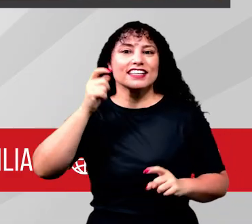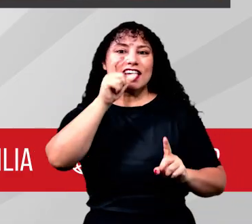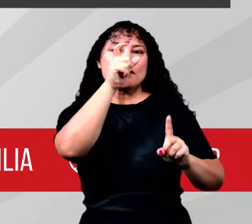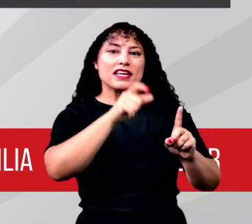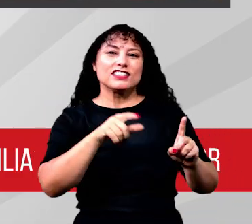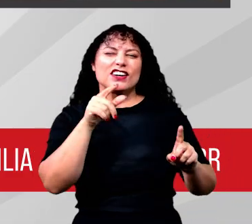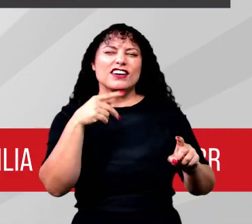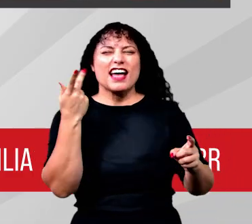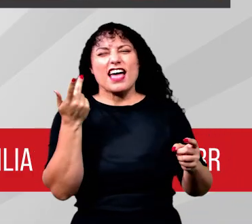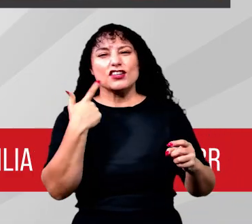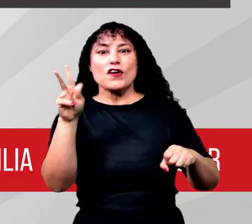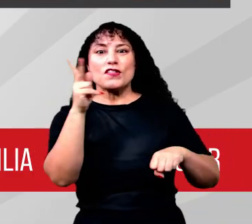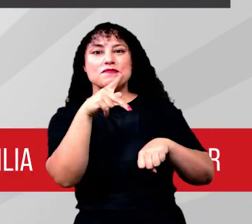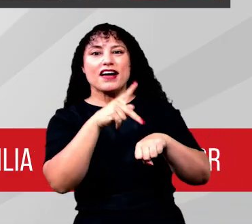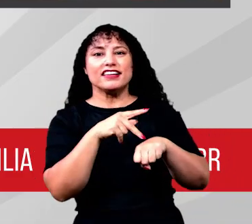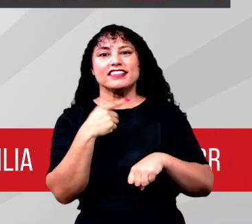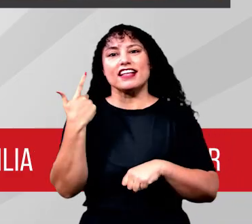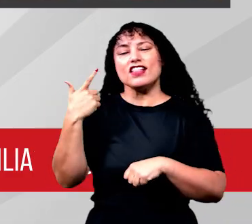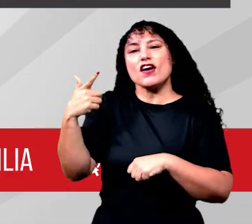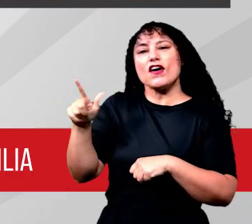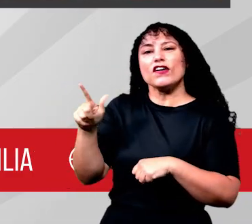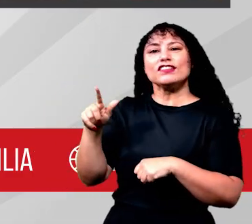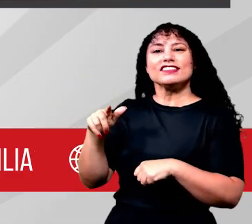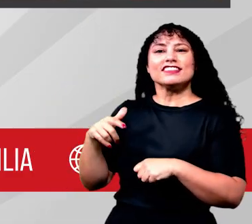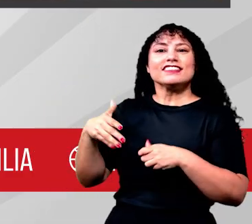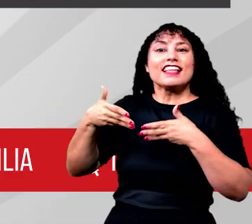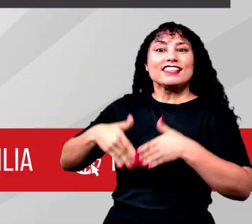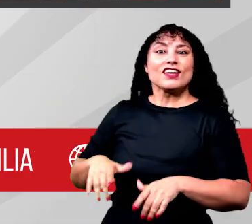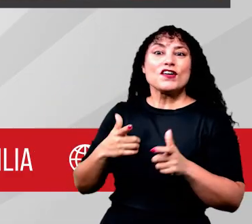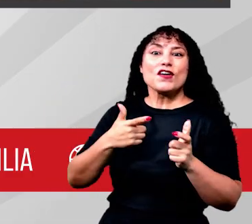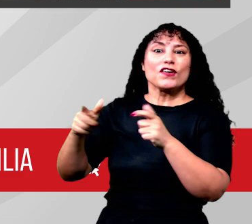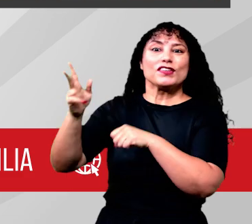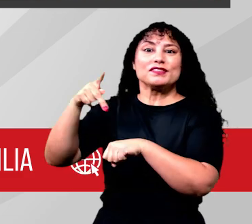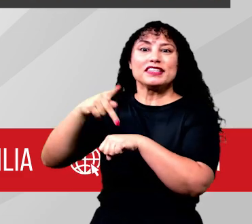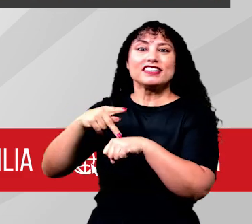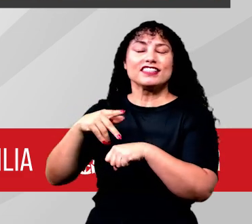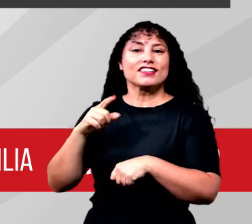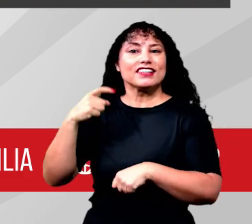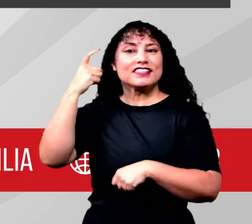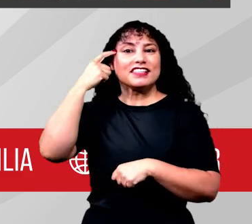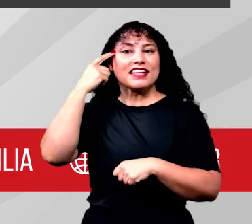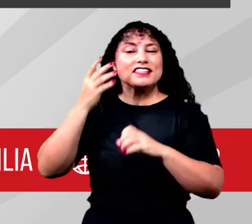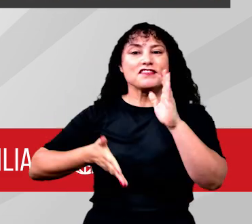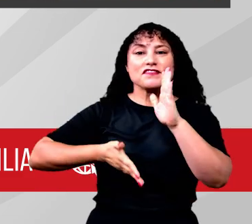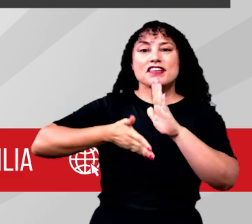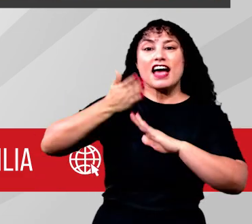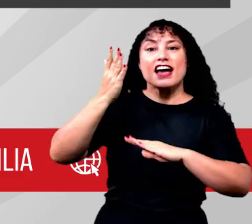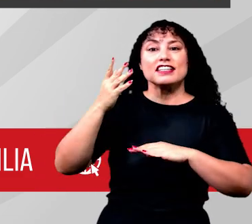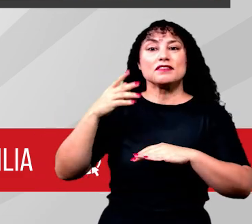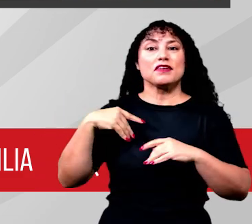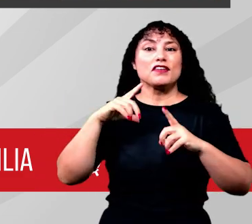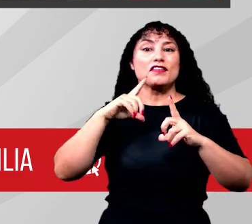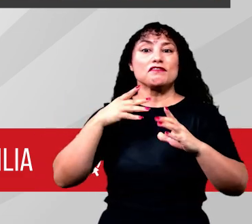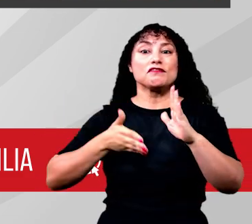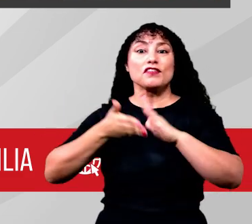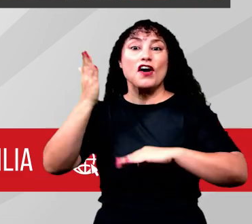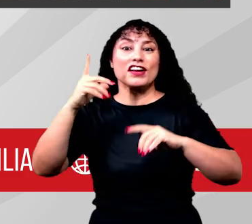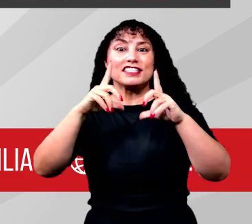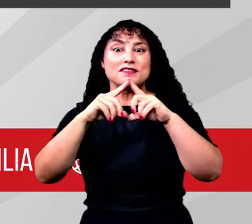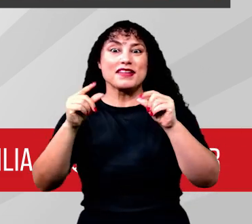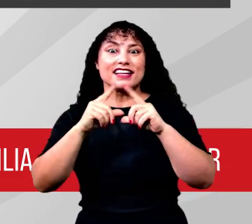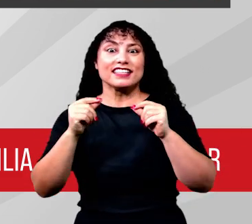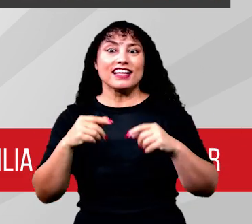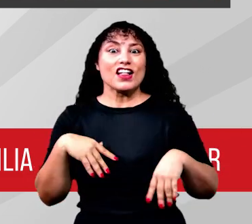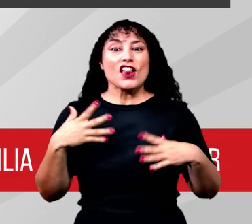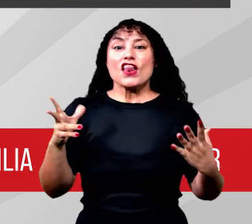de tal país, eu acho que ela é de tal nacionalidade. É uma coisa bem... Quando a gente viaja para fora de Brasília, que a gente para e fala, ai,